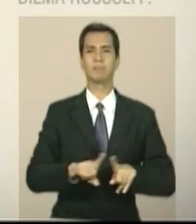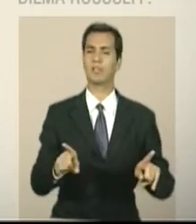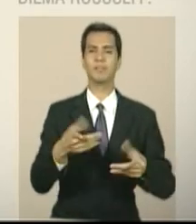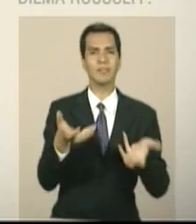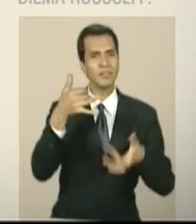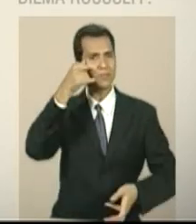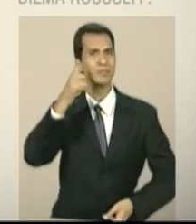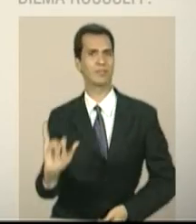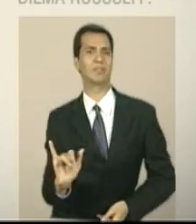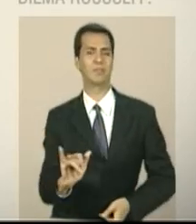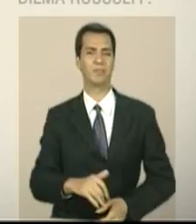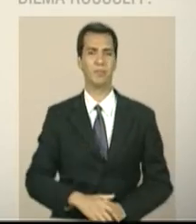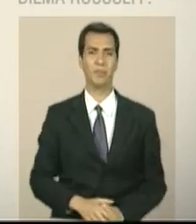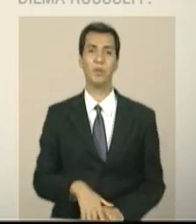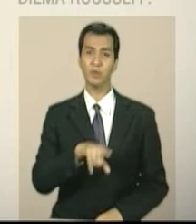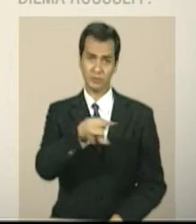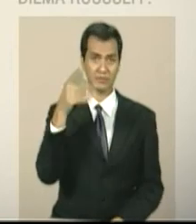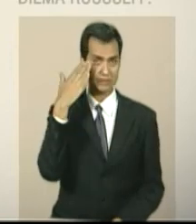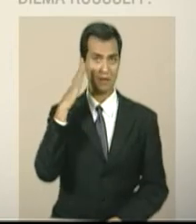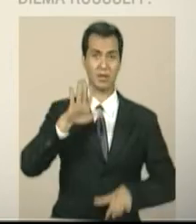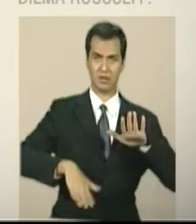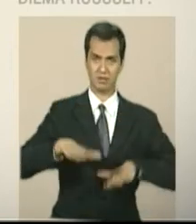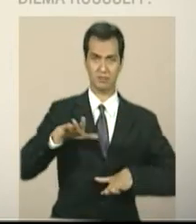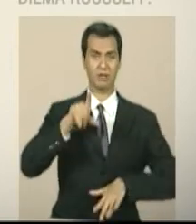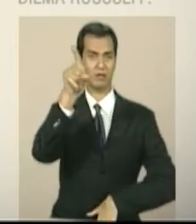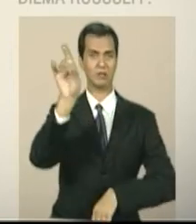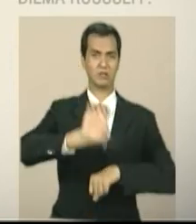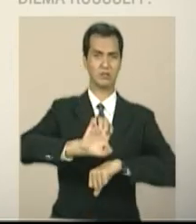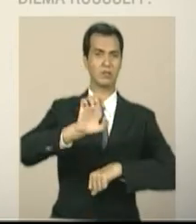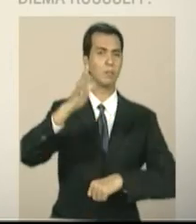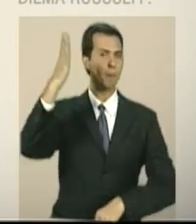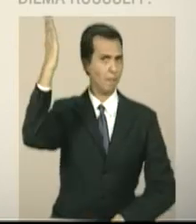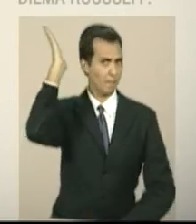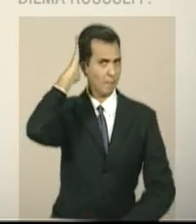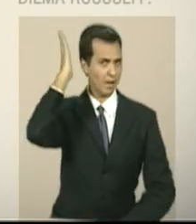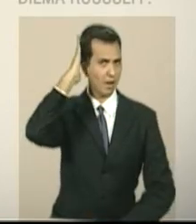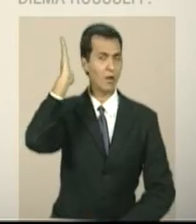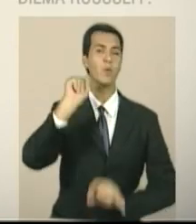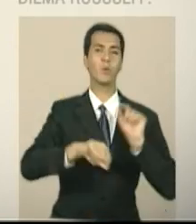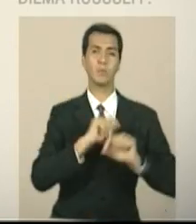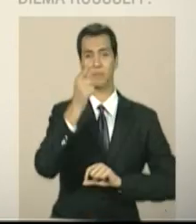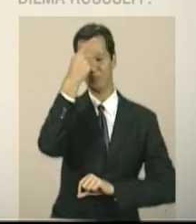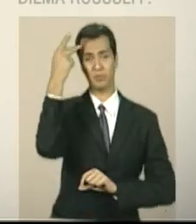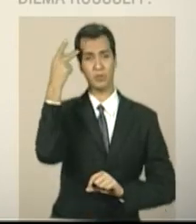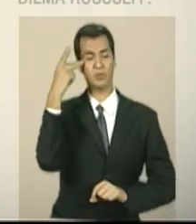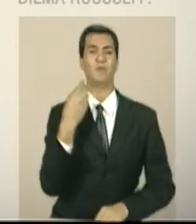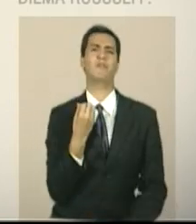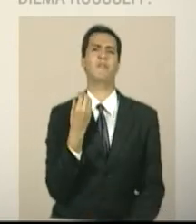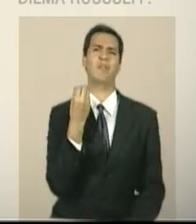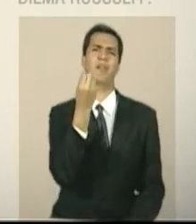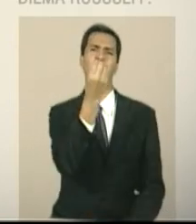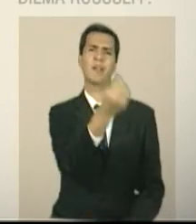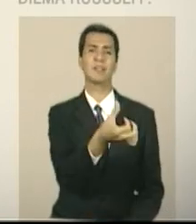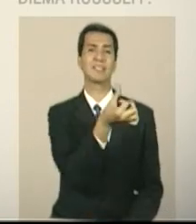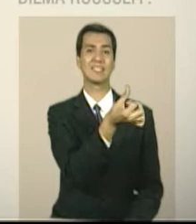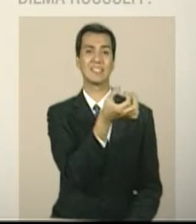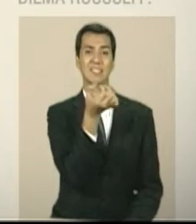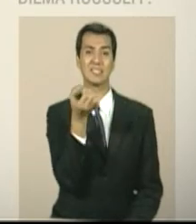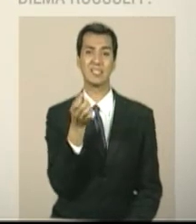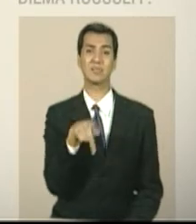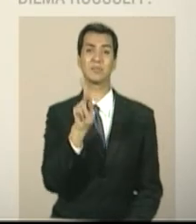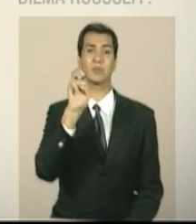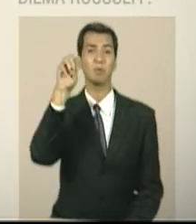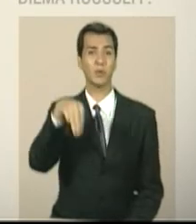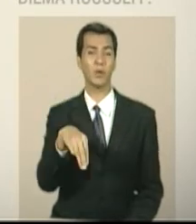você sabe Luciano que no Pará Às vezes uma pessoa tinha que se deslocar até 600 km para ir a um posto